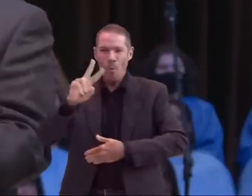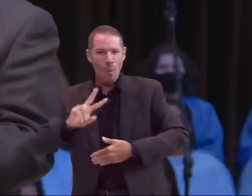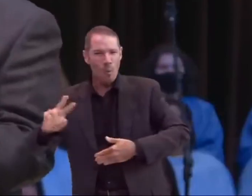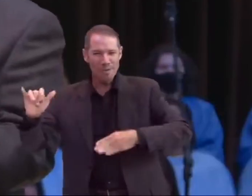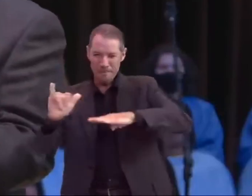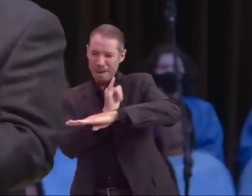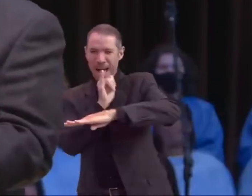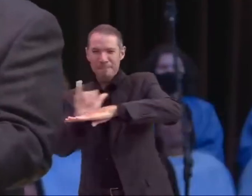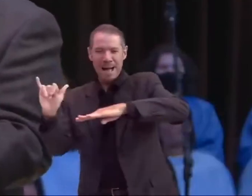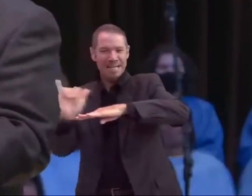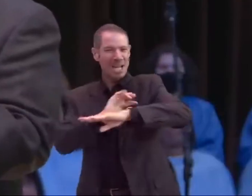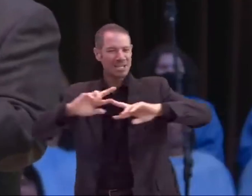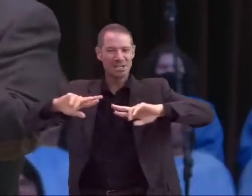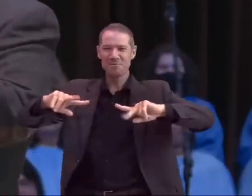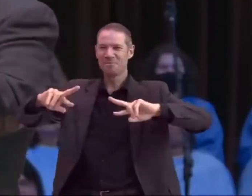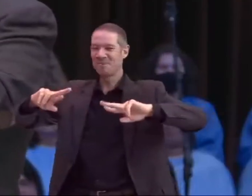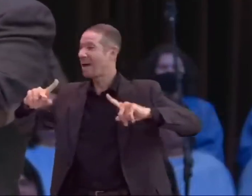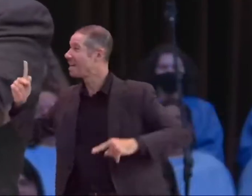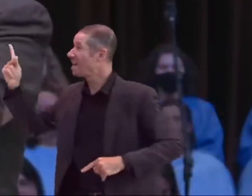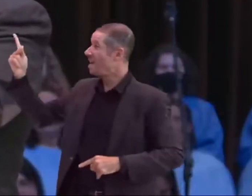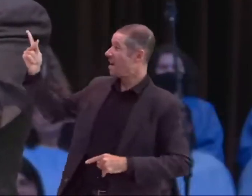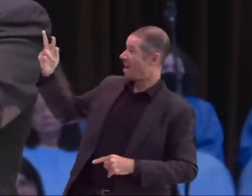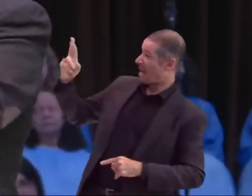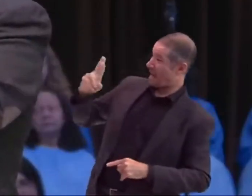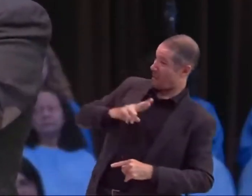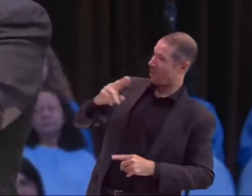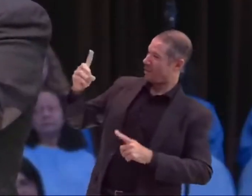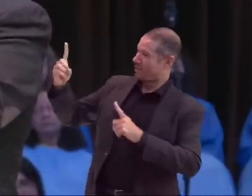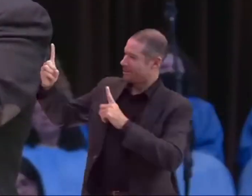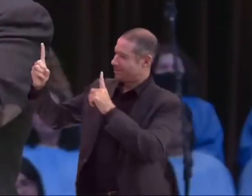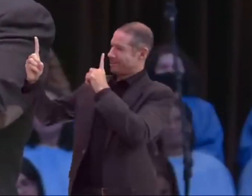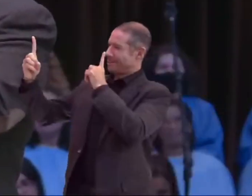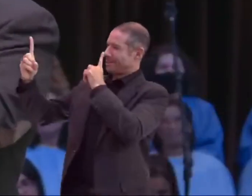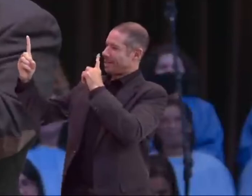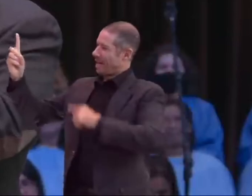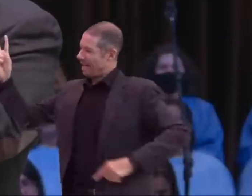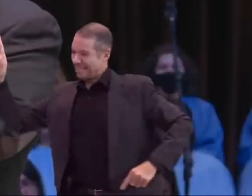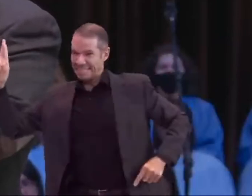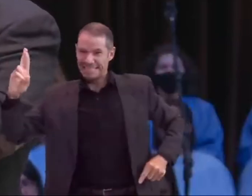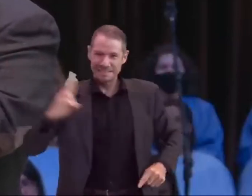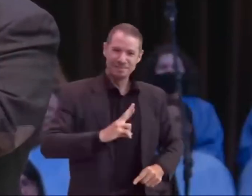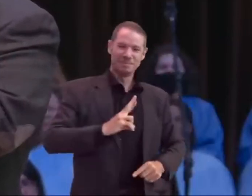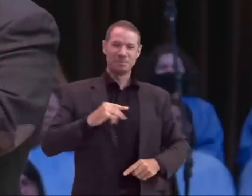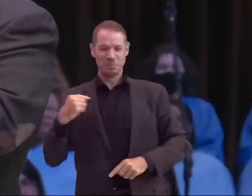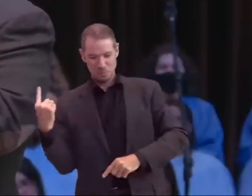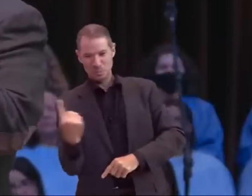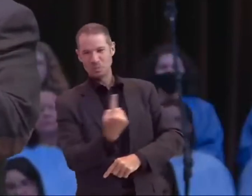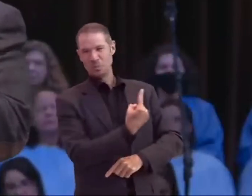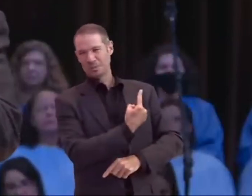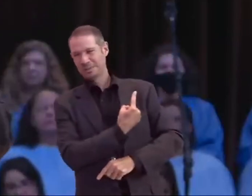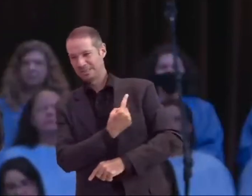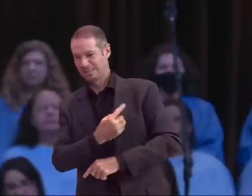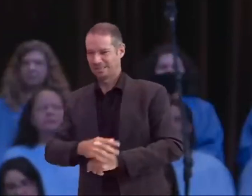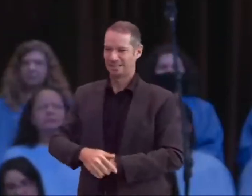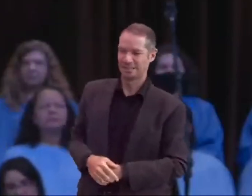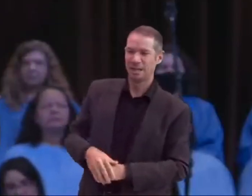maneiras diferentes para falar, mas é nessa intimidade que a gente vai ter respostas. Queridos,